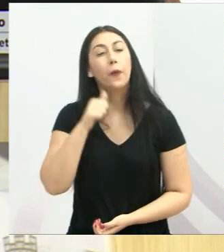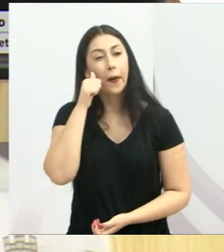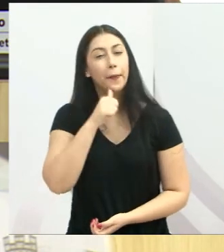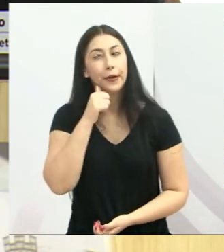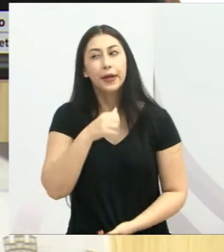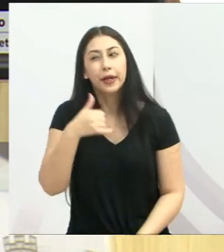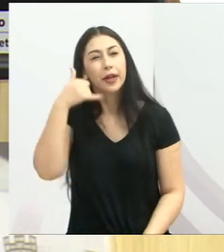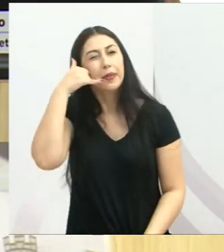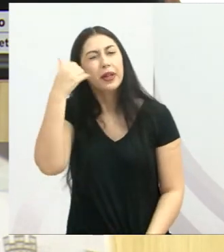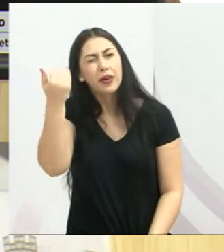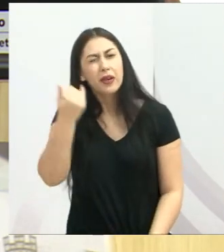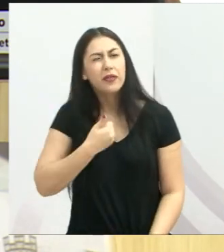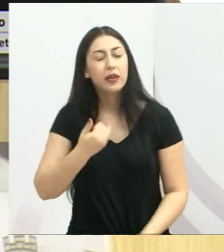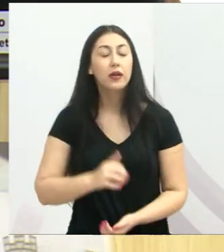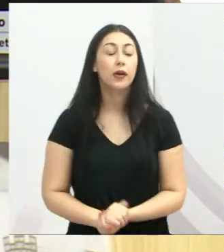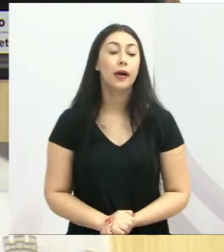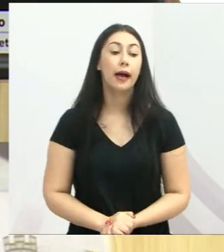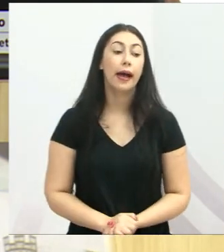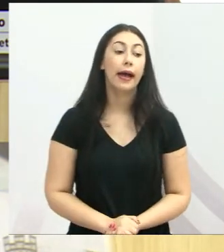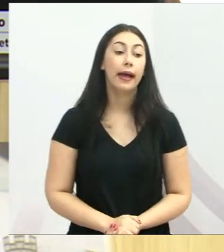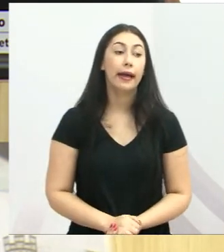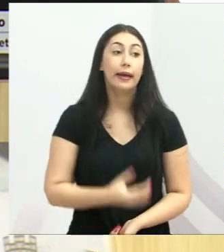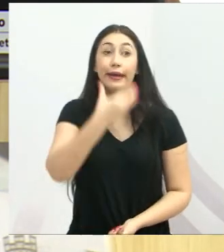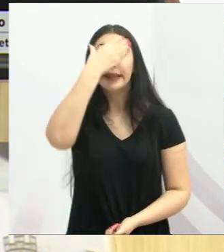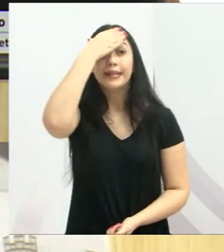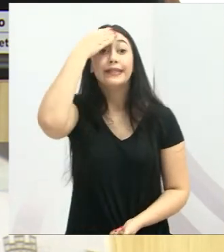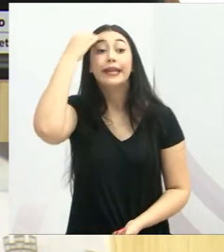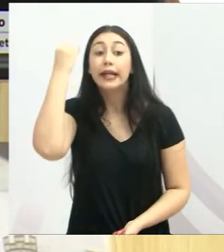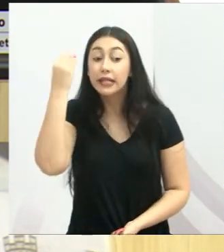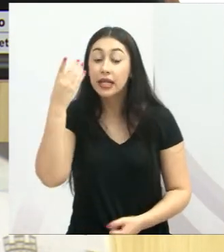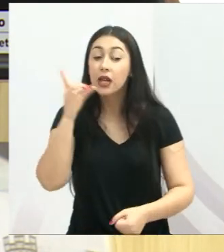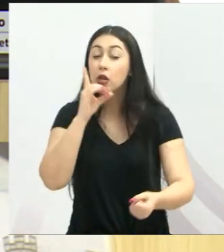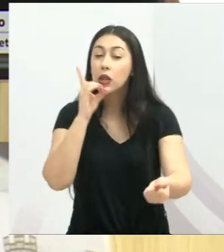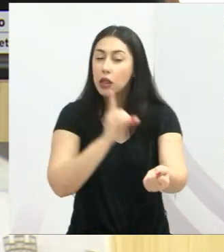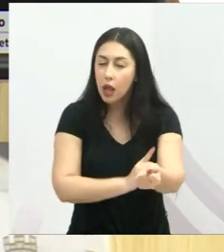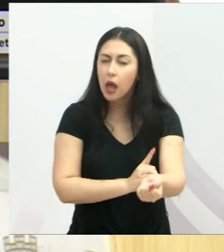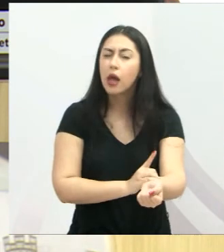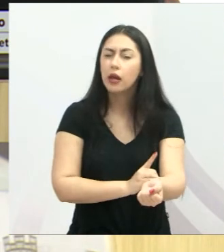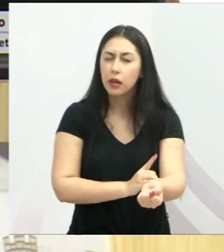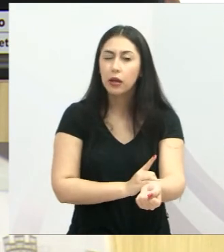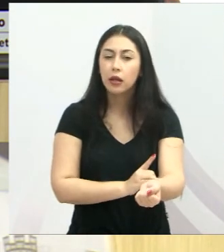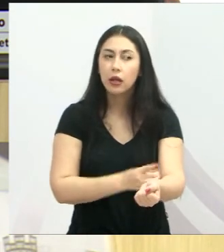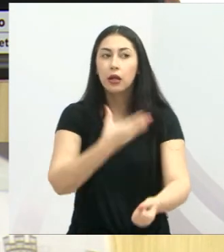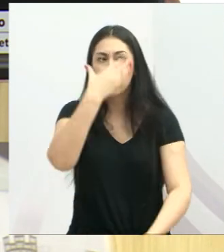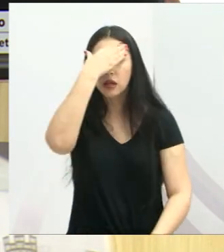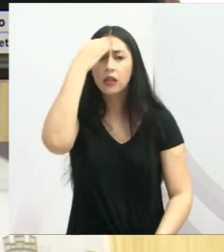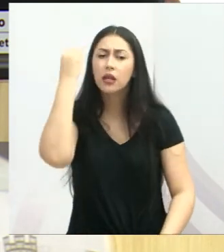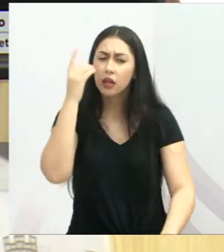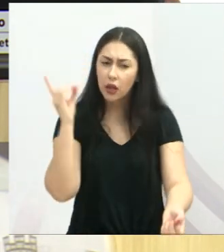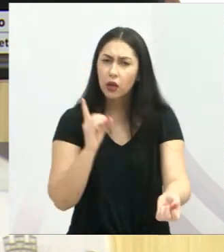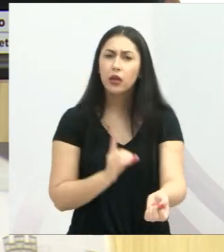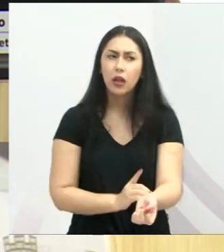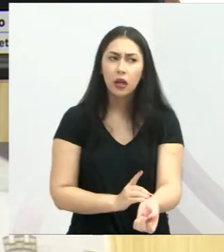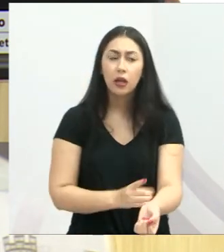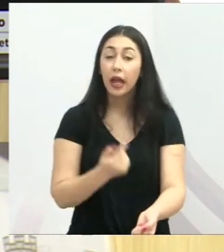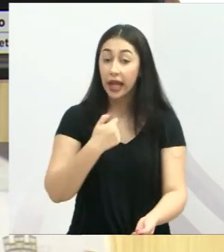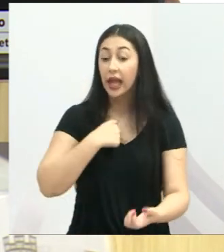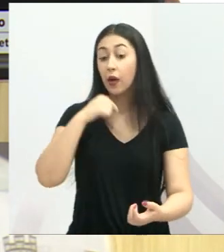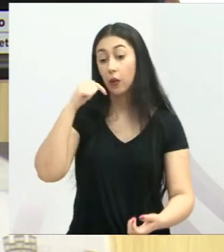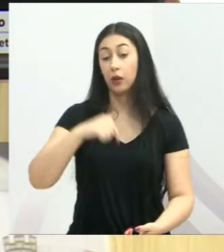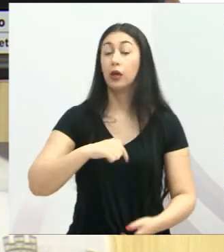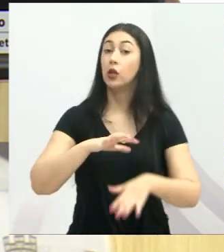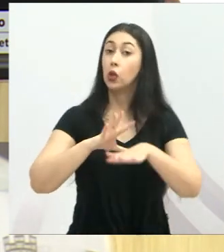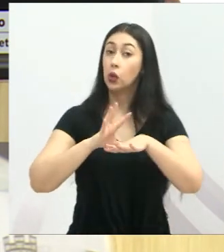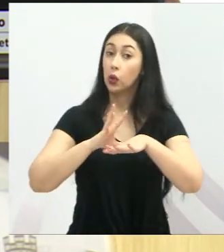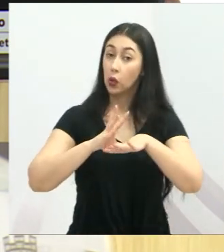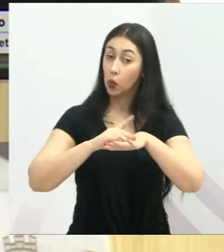assim: vereador, estão esquecendo o mosquitinho. Daí eu falei: que mosquitinho? O dengue. Eu estou aqui com dengue,